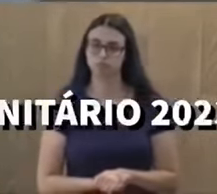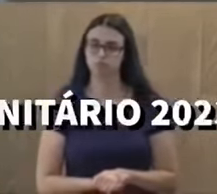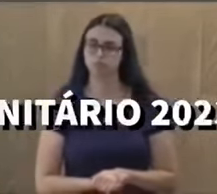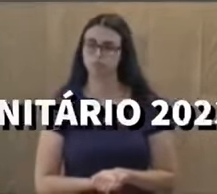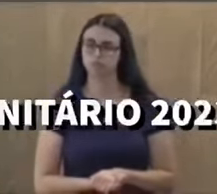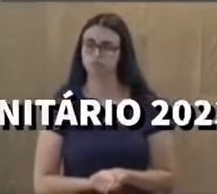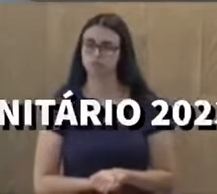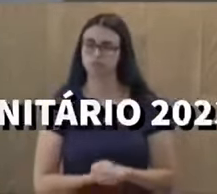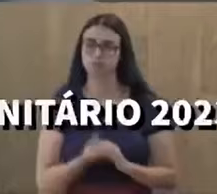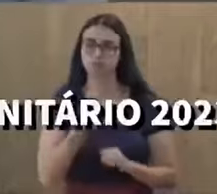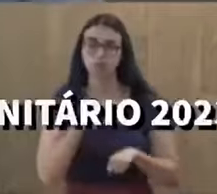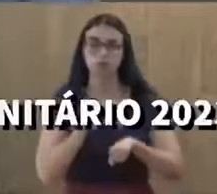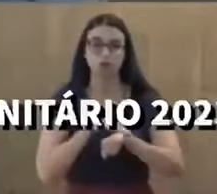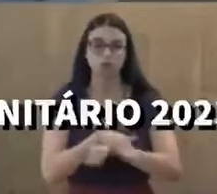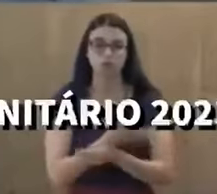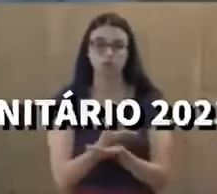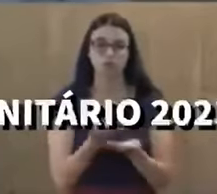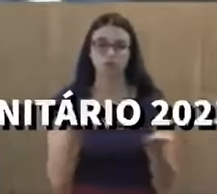Boa noite a todos.